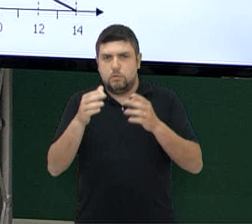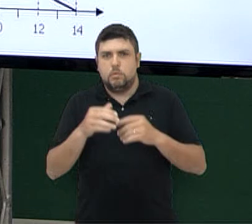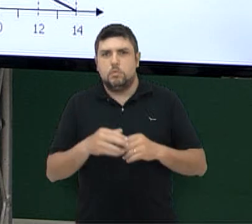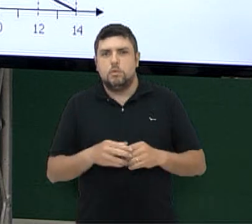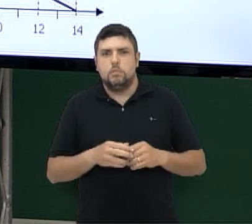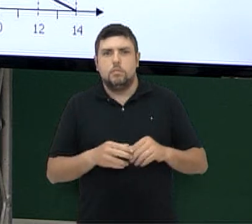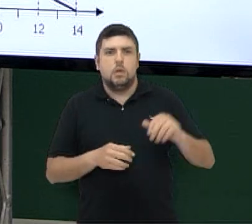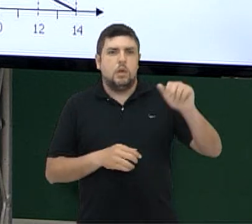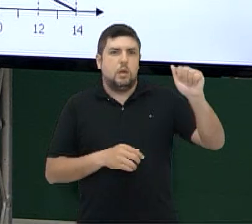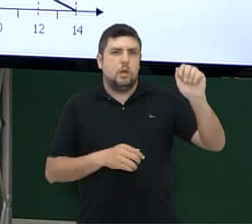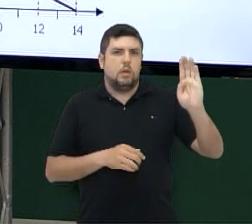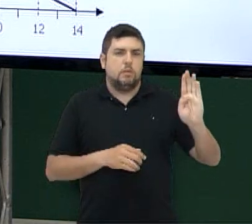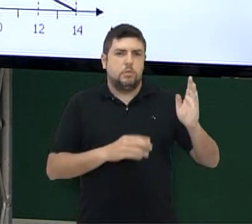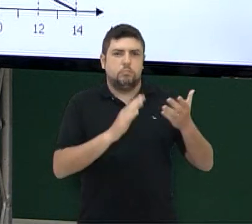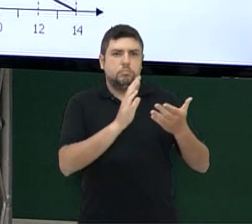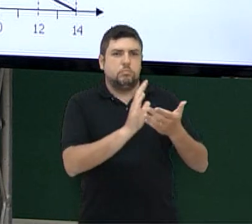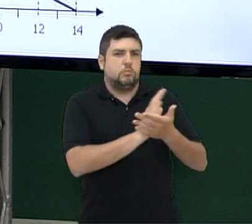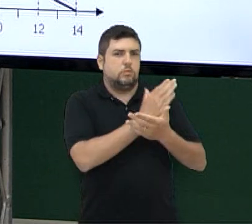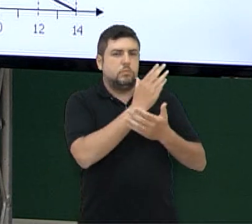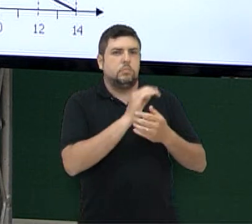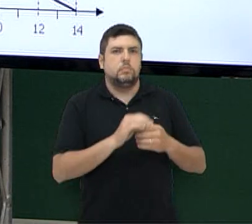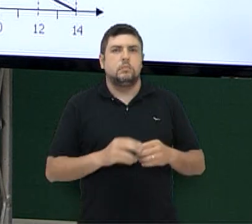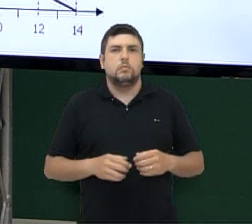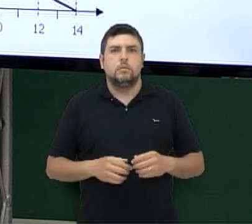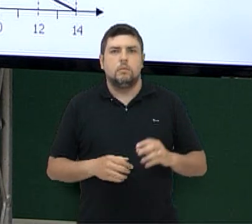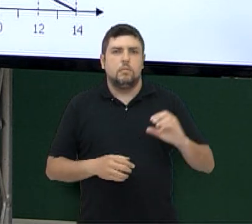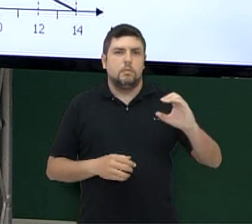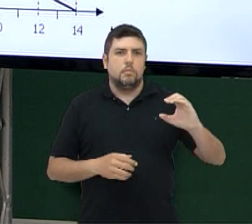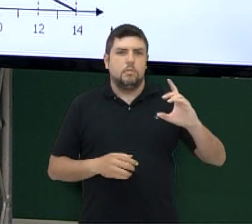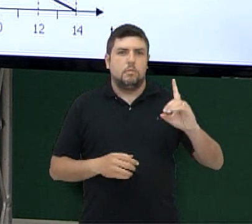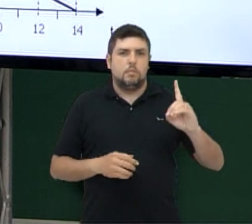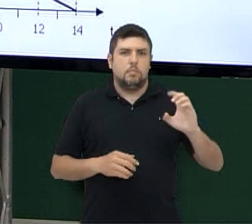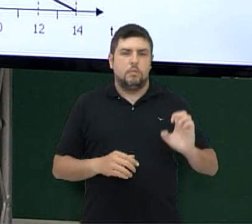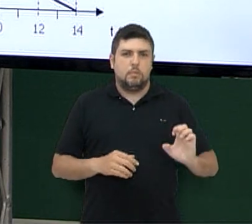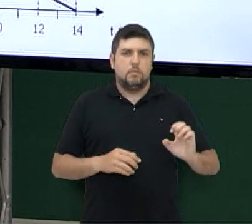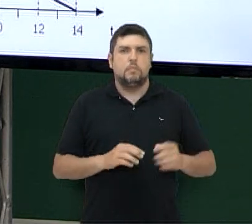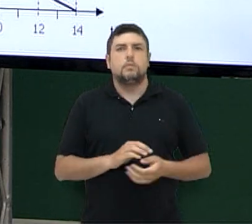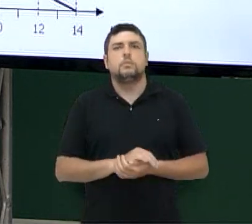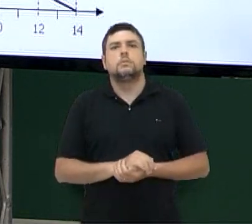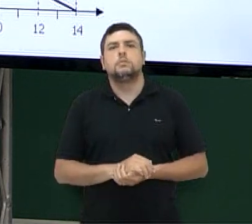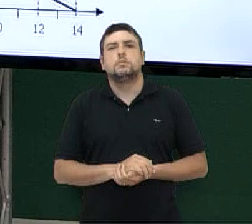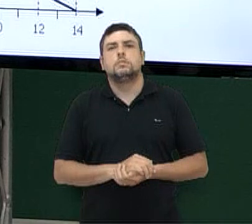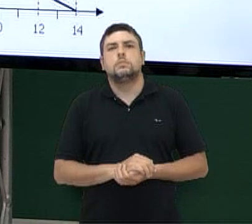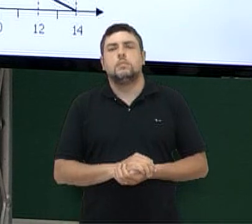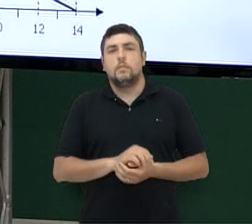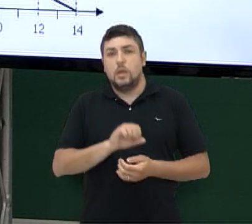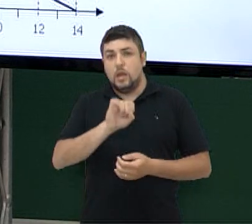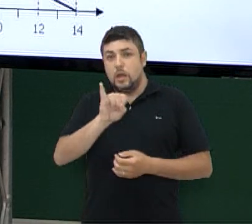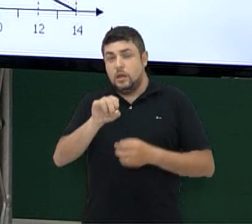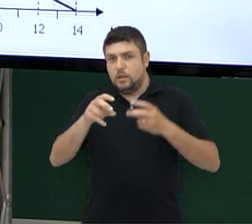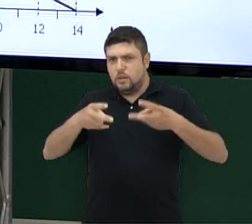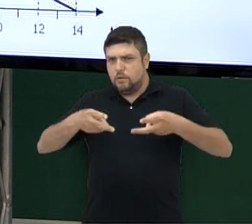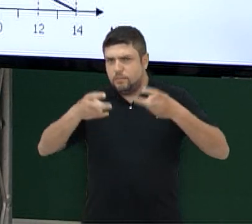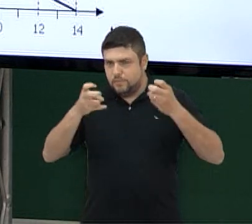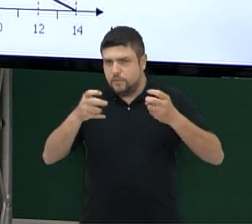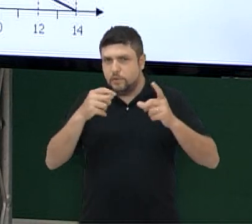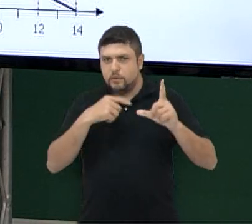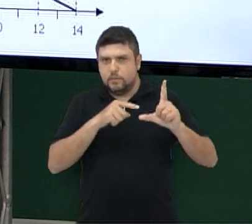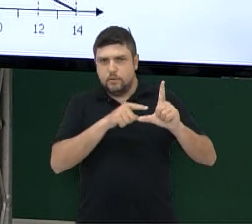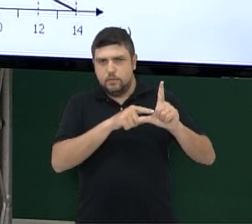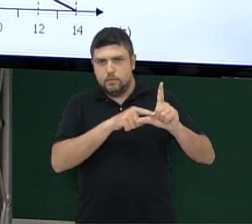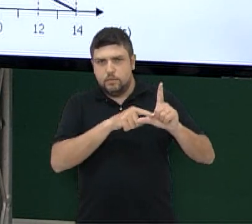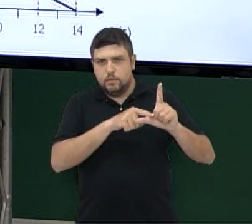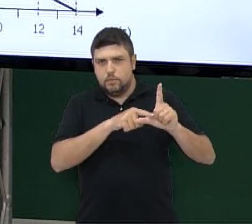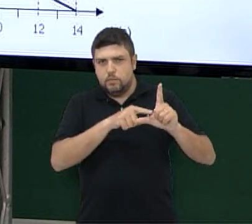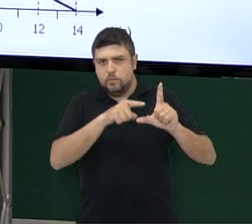a A e a B. Ou seja, fica C, D e E. Já era. Se vocês observarem aqui, no